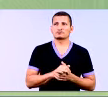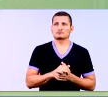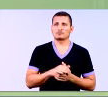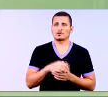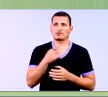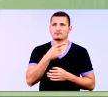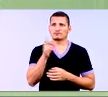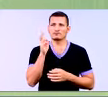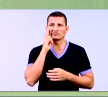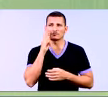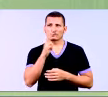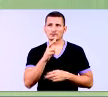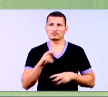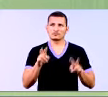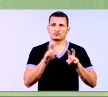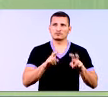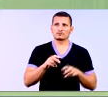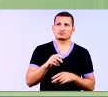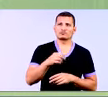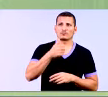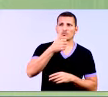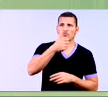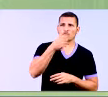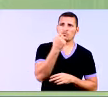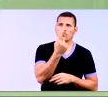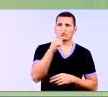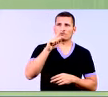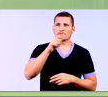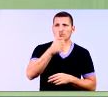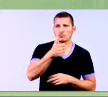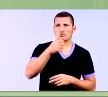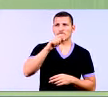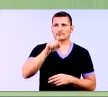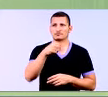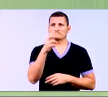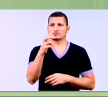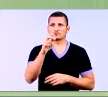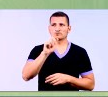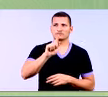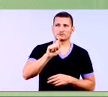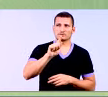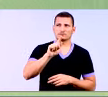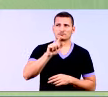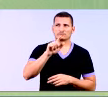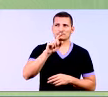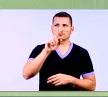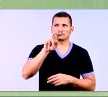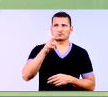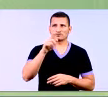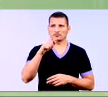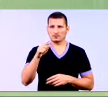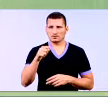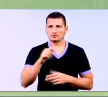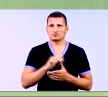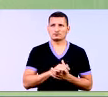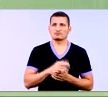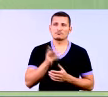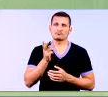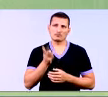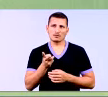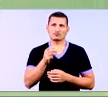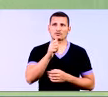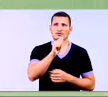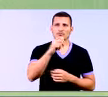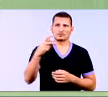vai ver computador com 1,5 GHz e o desempenho da máquina para a mesma aplicação, para o mesmo software, por exemplo, para